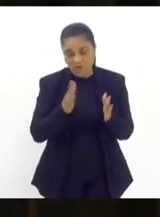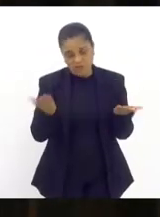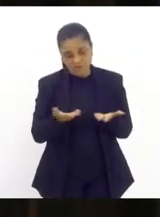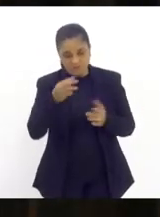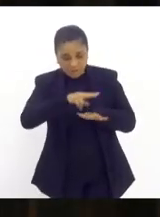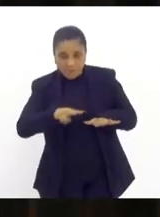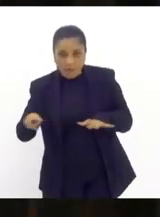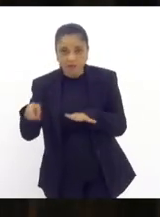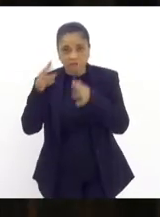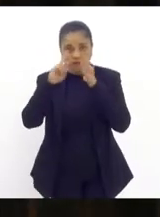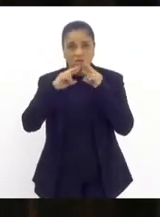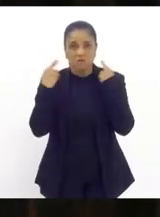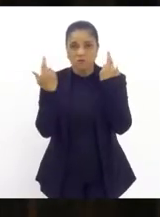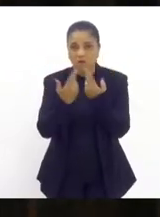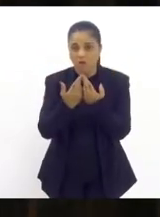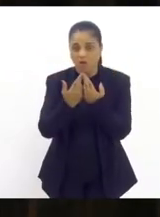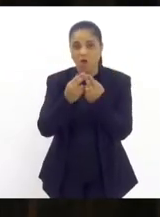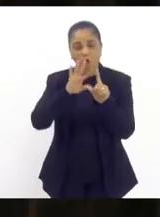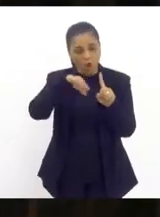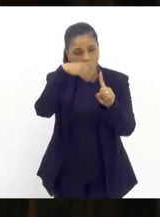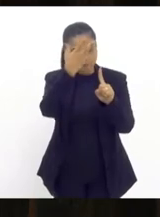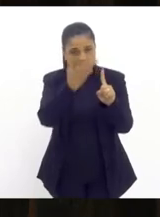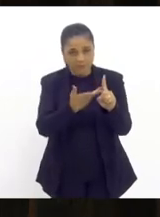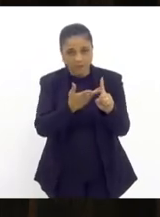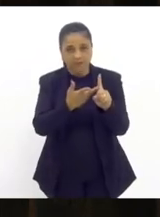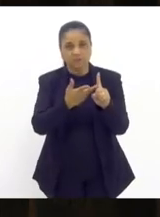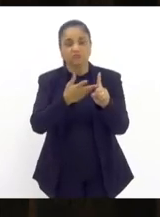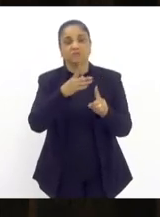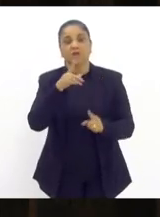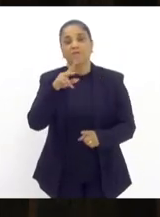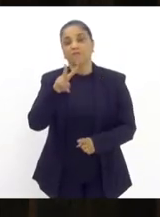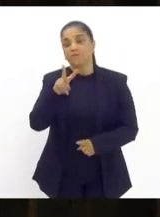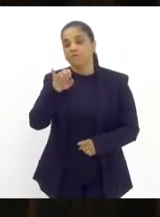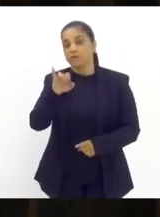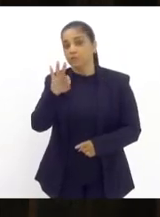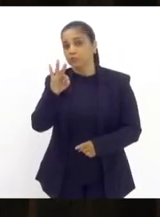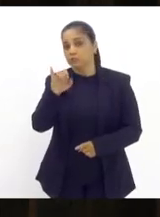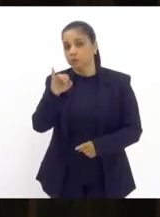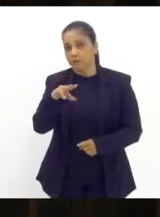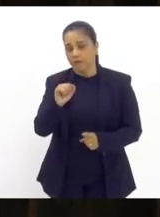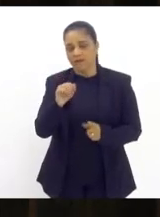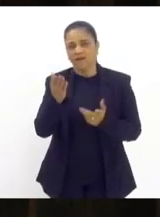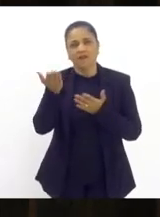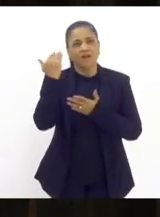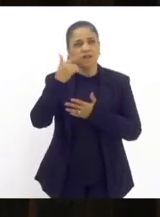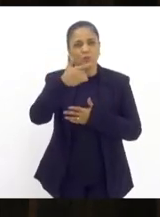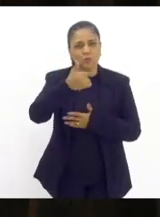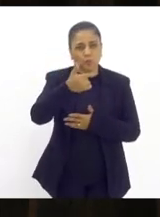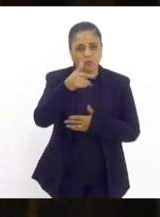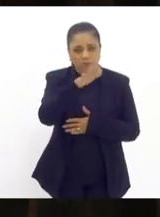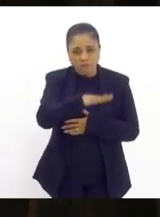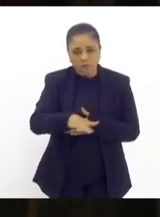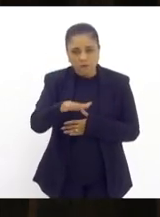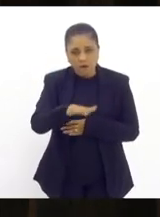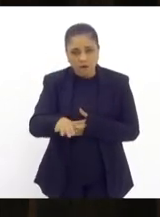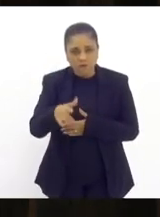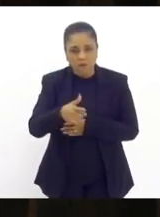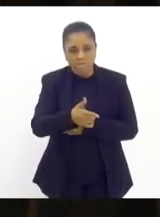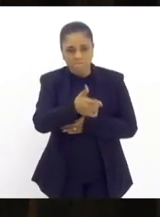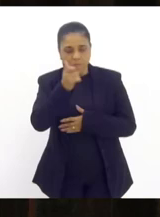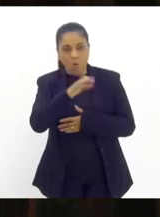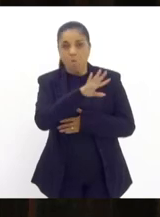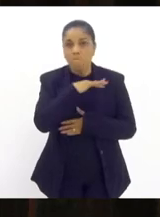e homenagem às vítimas de Realengo aquelas 12 crianças que morreram assassinado pela aquele